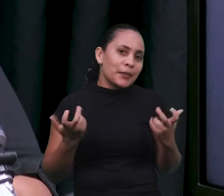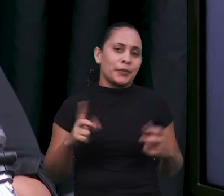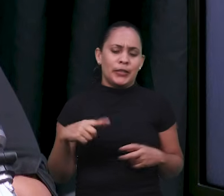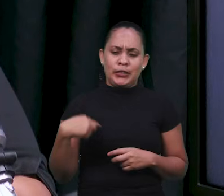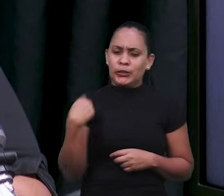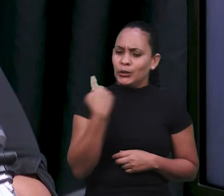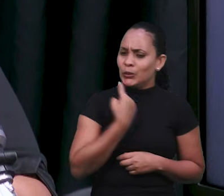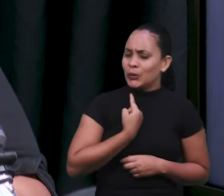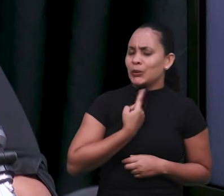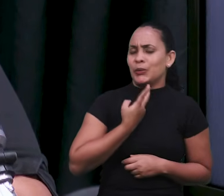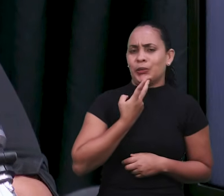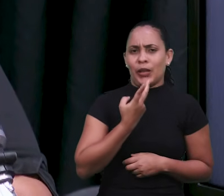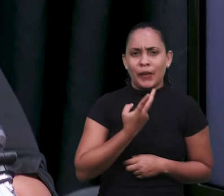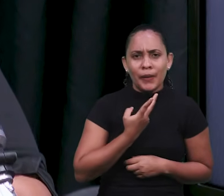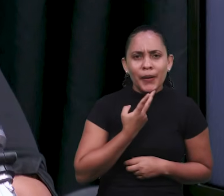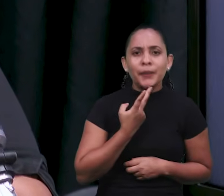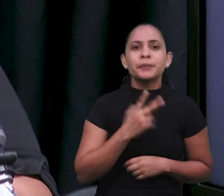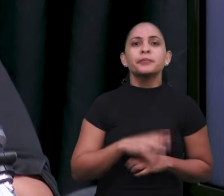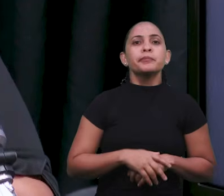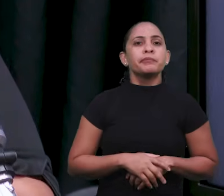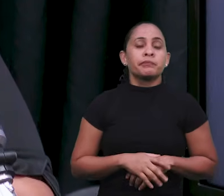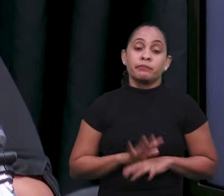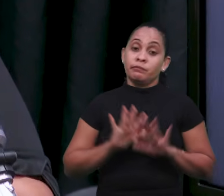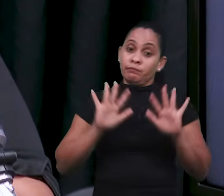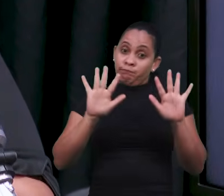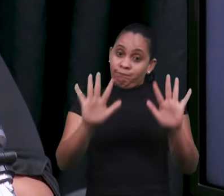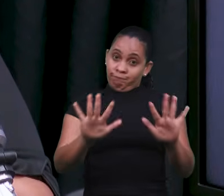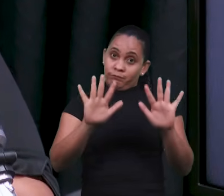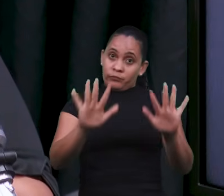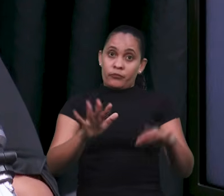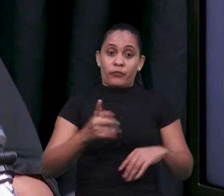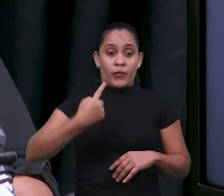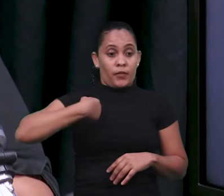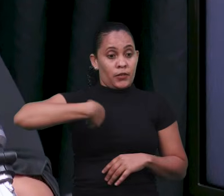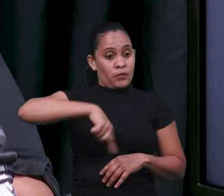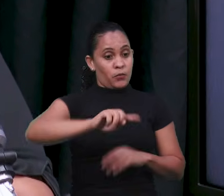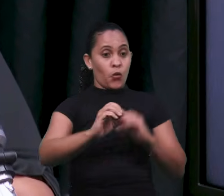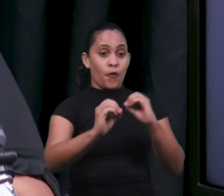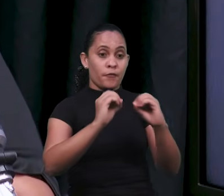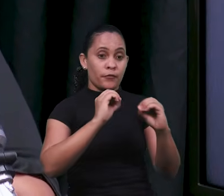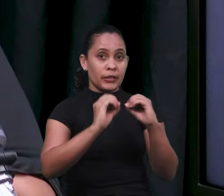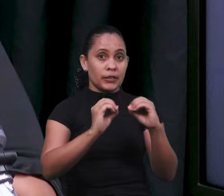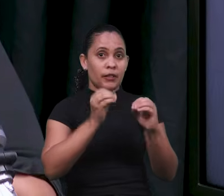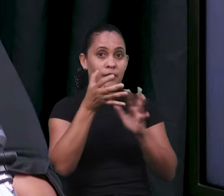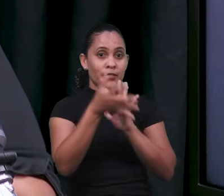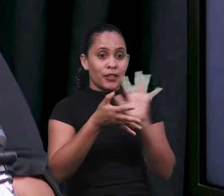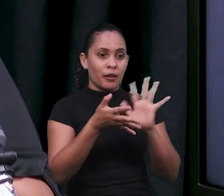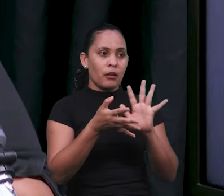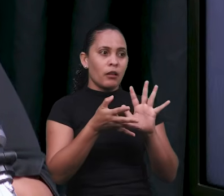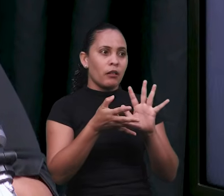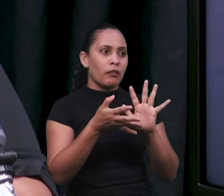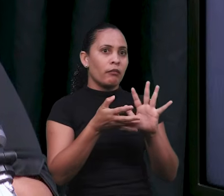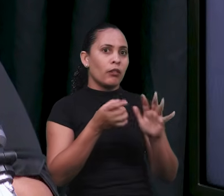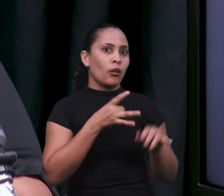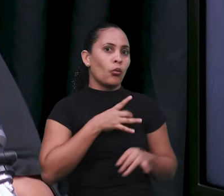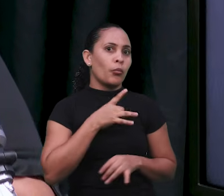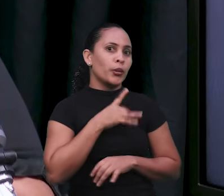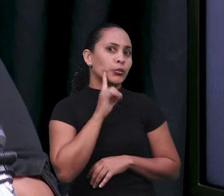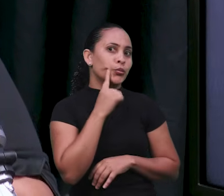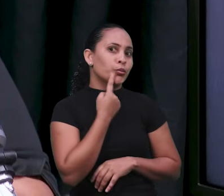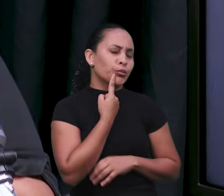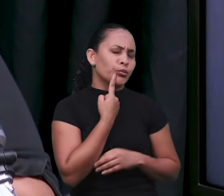já falou, a gente fala mesmo, não faz sentido os irmãos fazerem uma oficina de Libras e ficarem com medo de surdo. Não